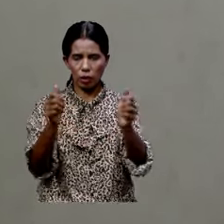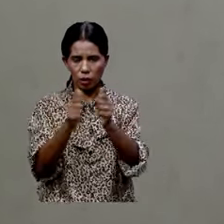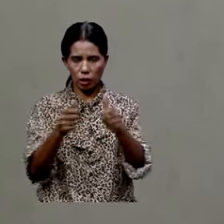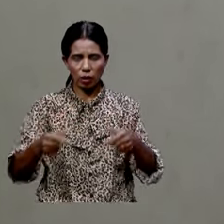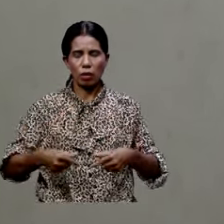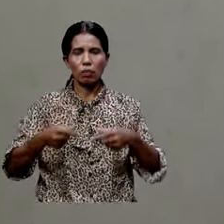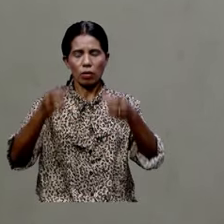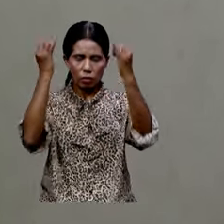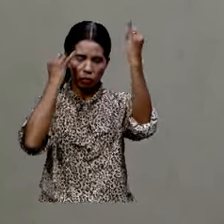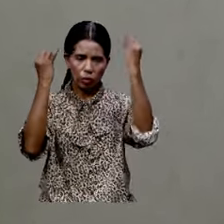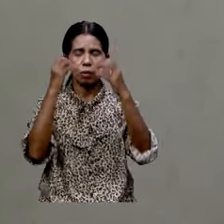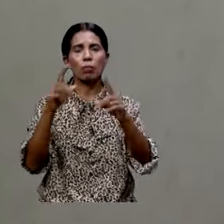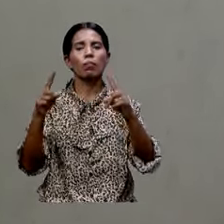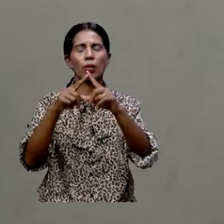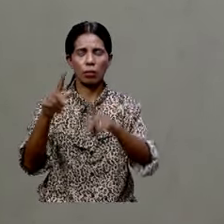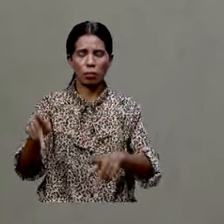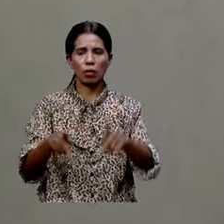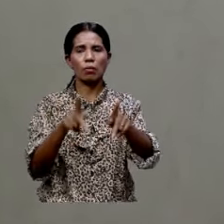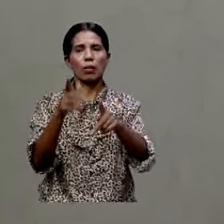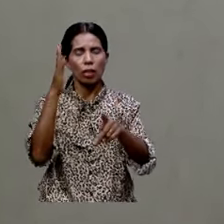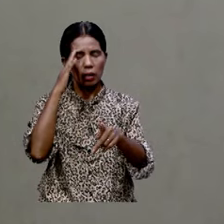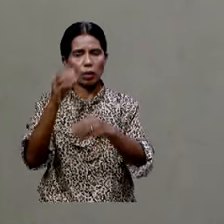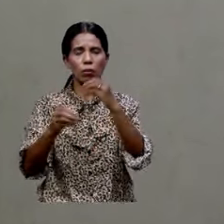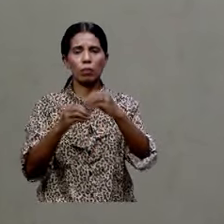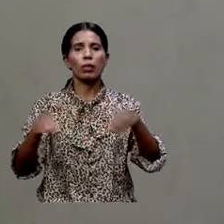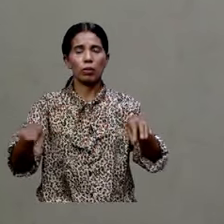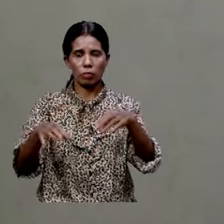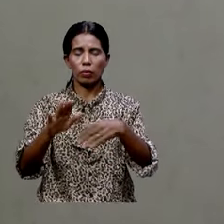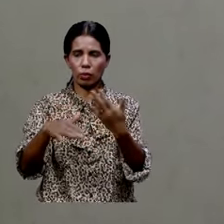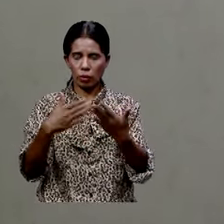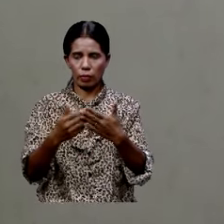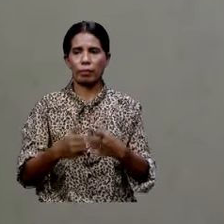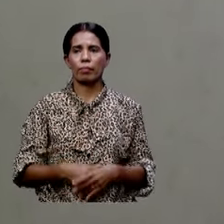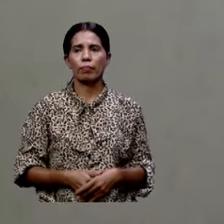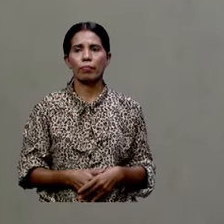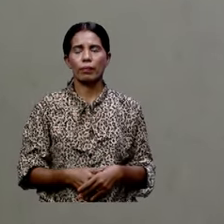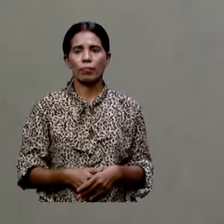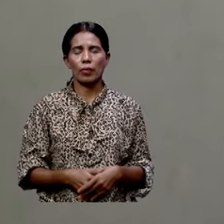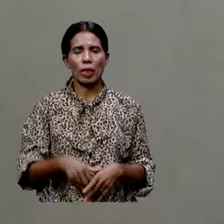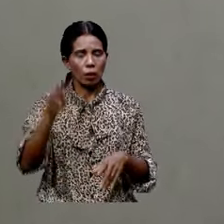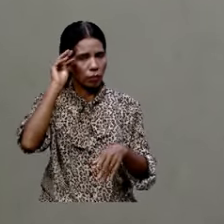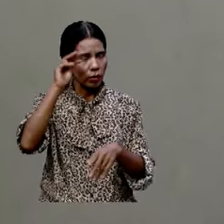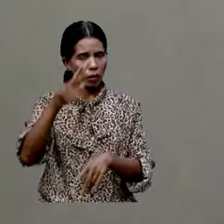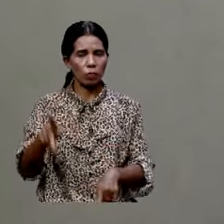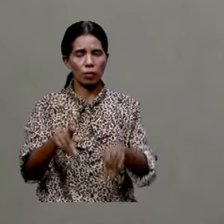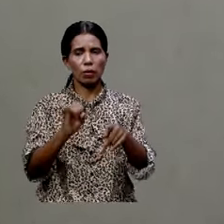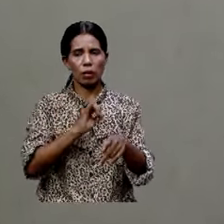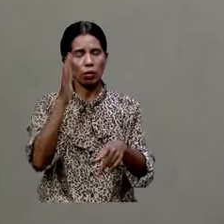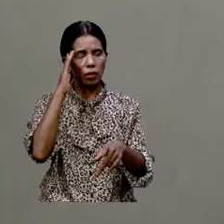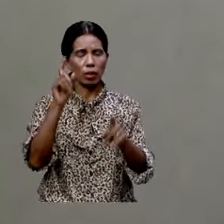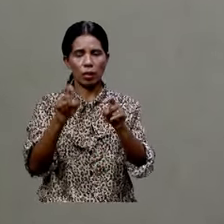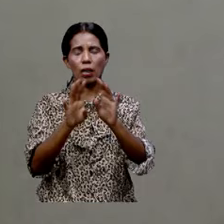fornece informação para o público para embela até nem quando bala lá o serviço né. Então né, Ministério Público não tem que na